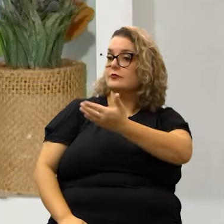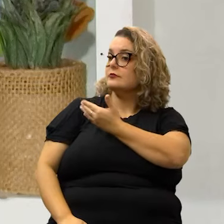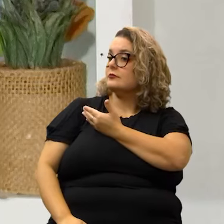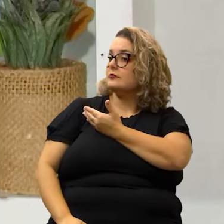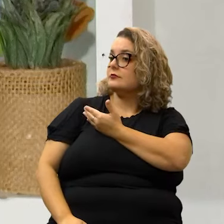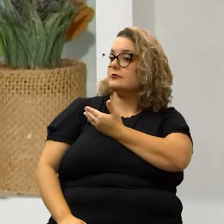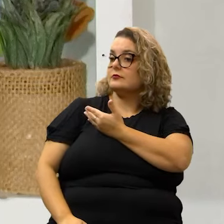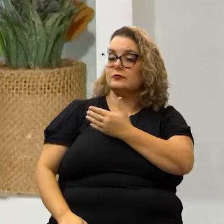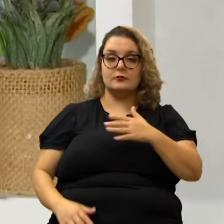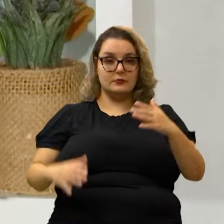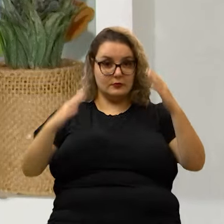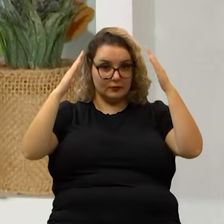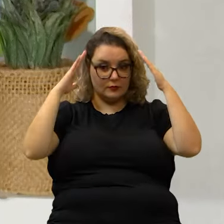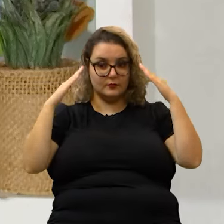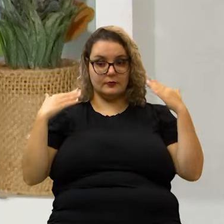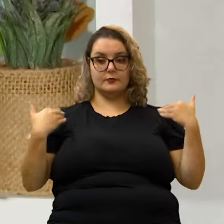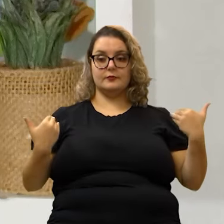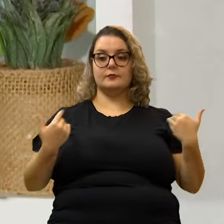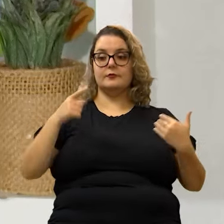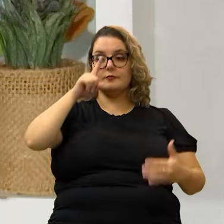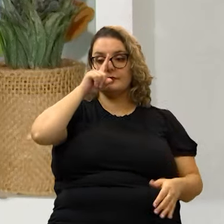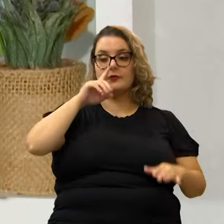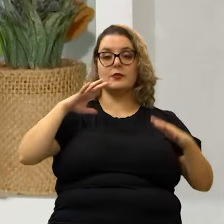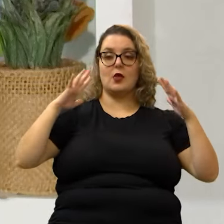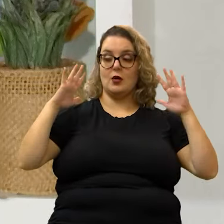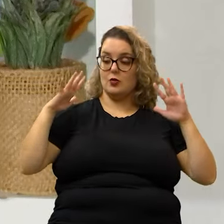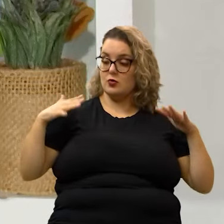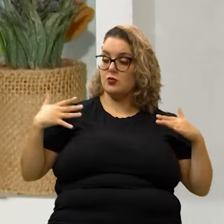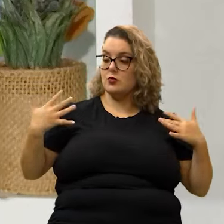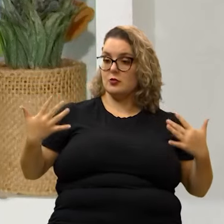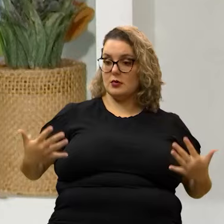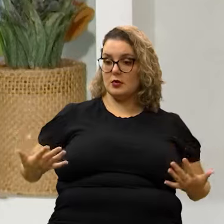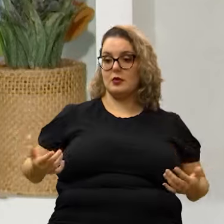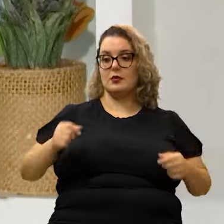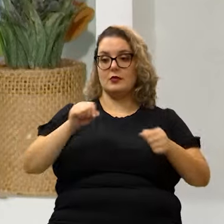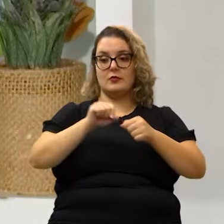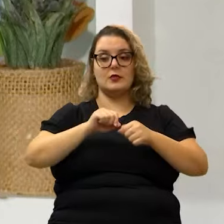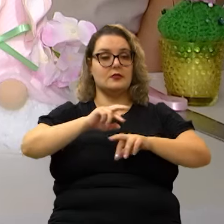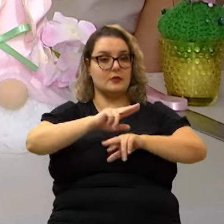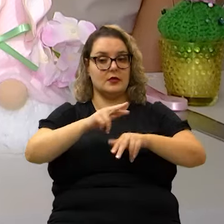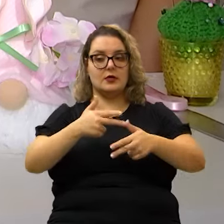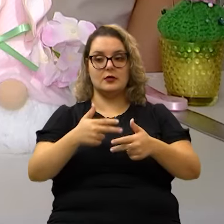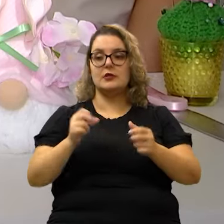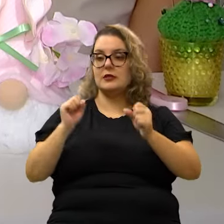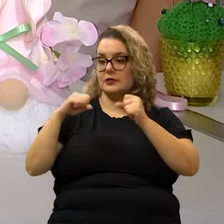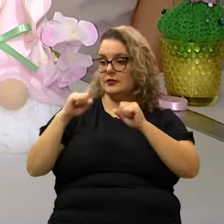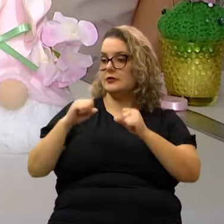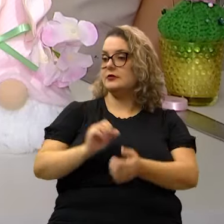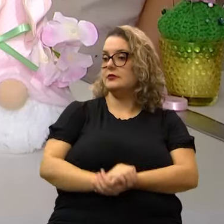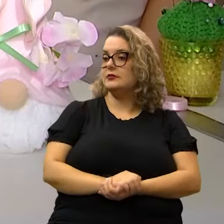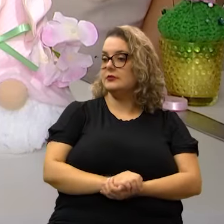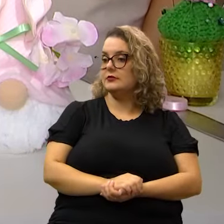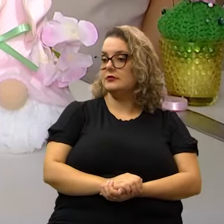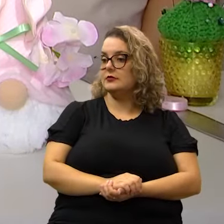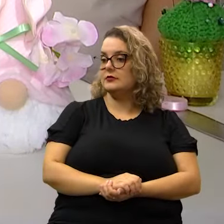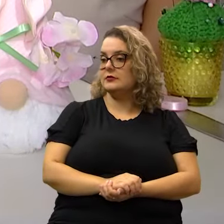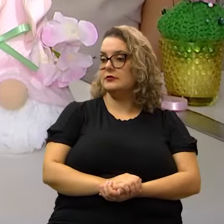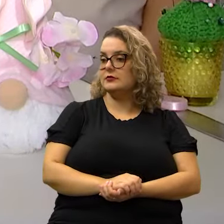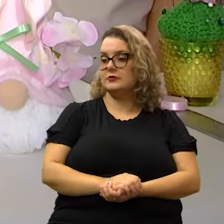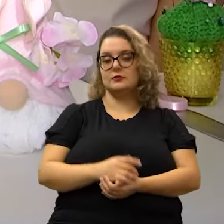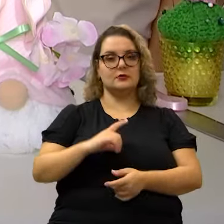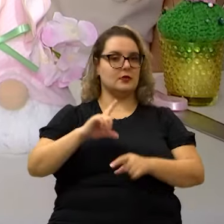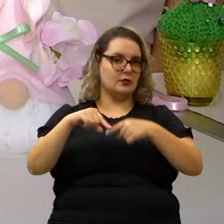uma bonequinha que ela é toda loira, com cabelão, então dá pra gente fazer bastante coisas. Exatamente. Eu também, tem